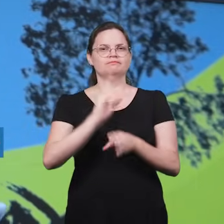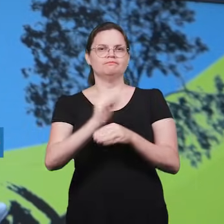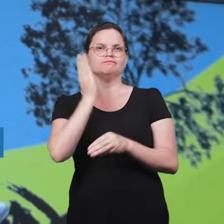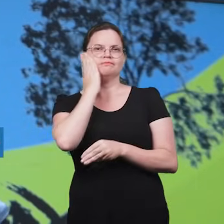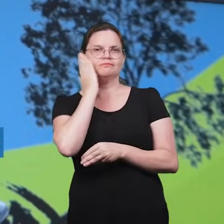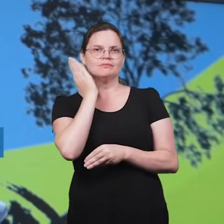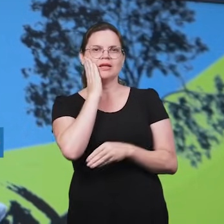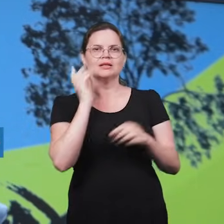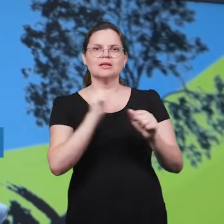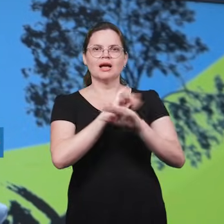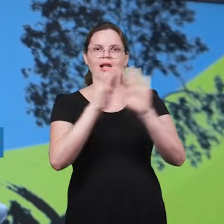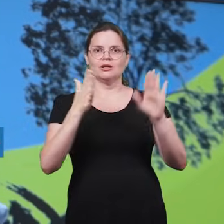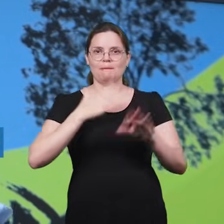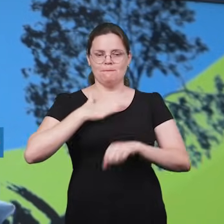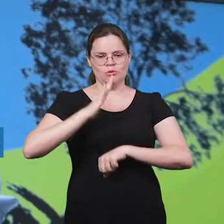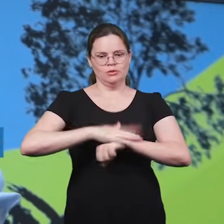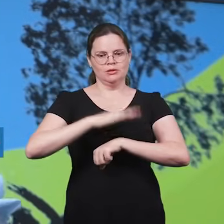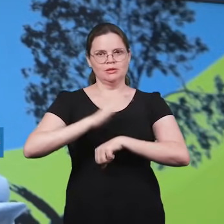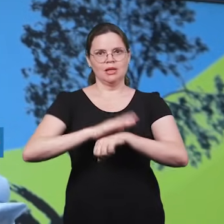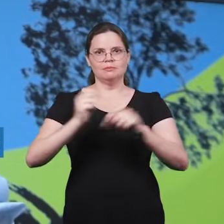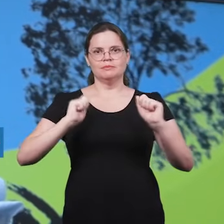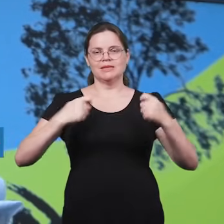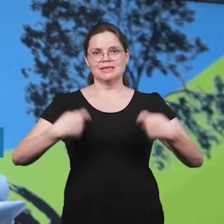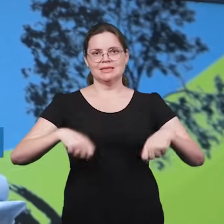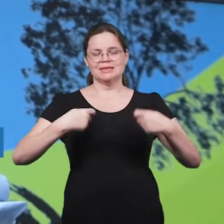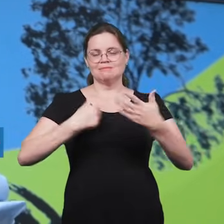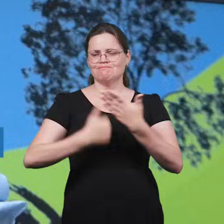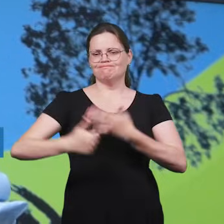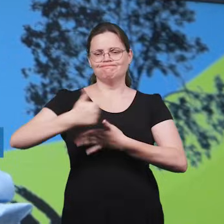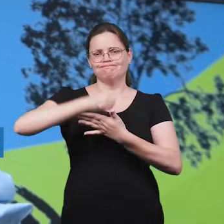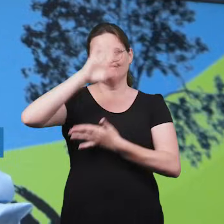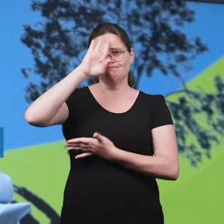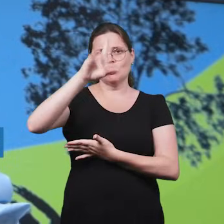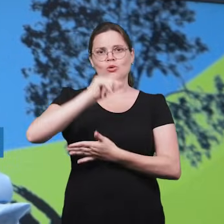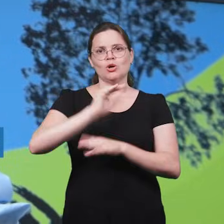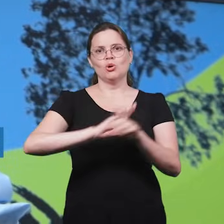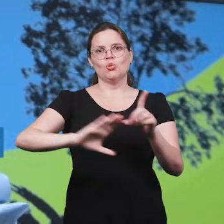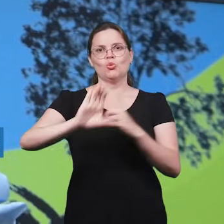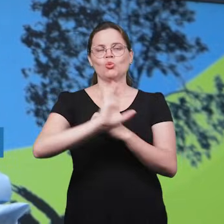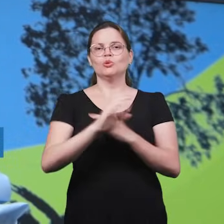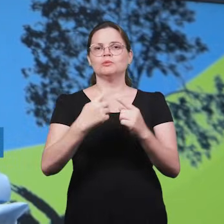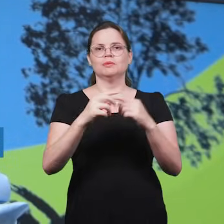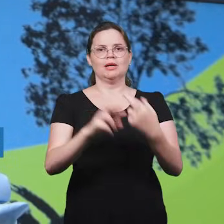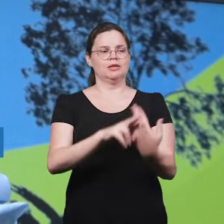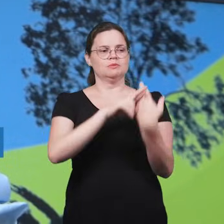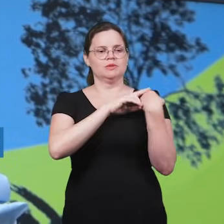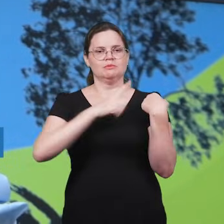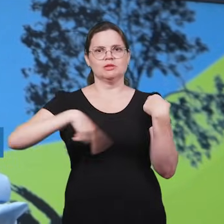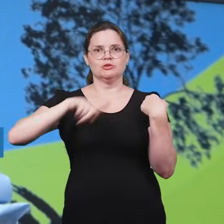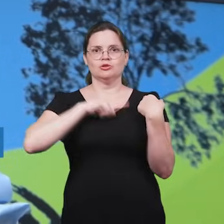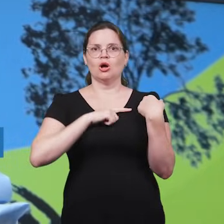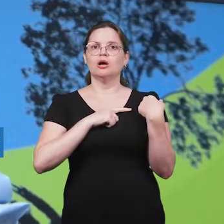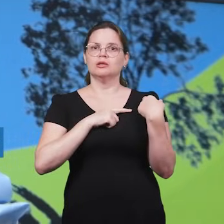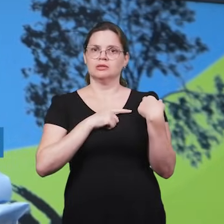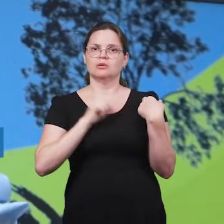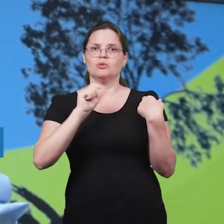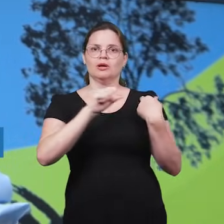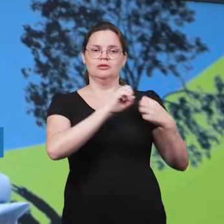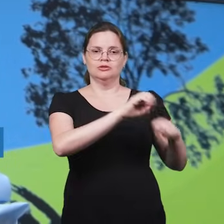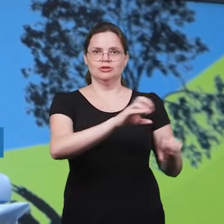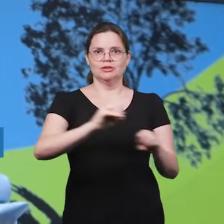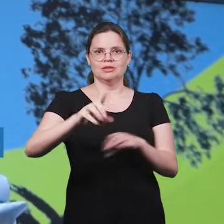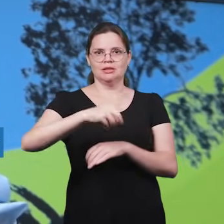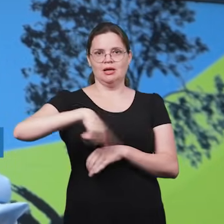culto, uma pergunta profética que nos desperta para a responsabilidade de transmitir aos nossos filhos uma herança